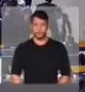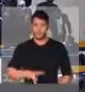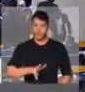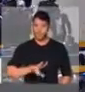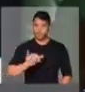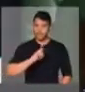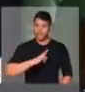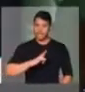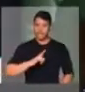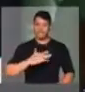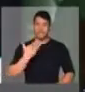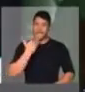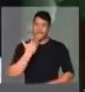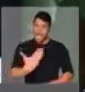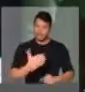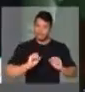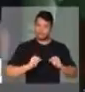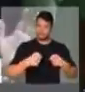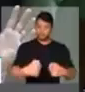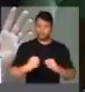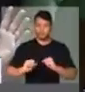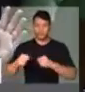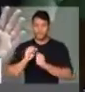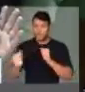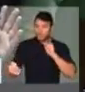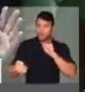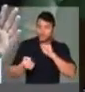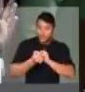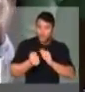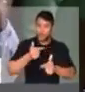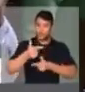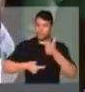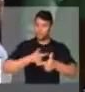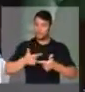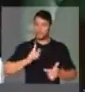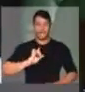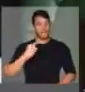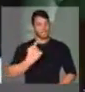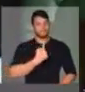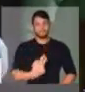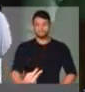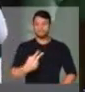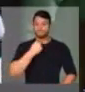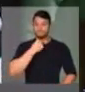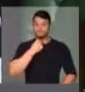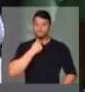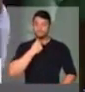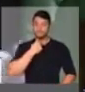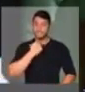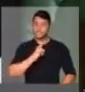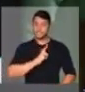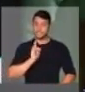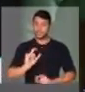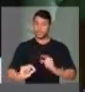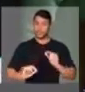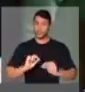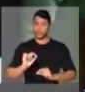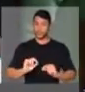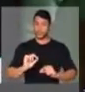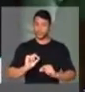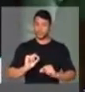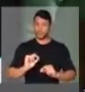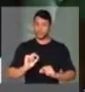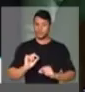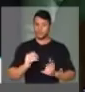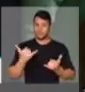fazendo a mesma defesa. Do mesmo lado muitas vezes. Nós não podemos cometer um